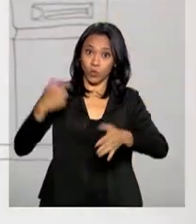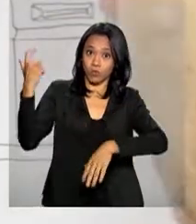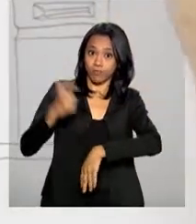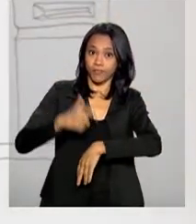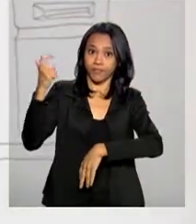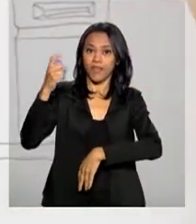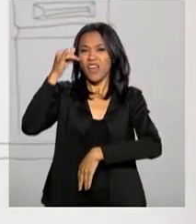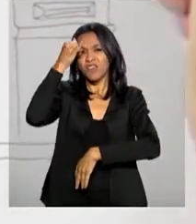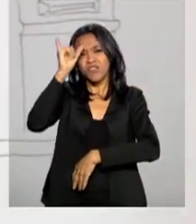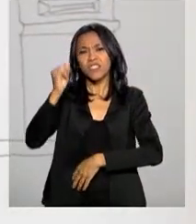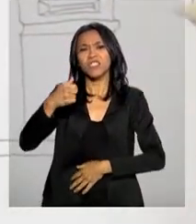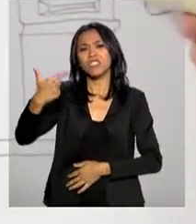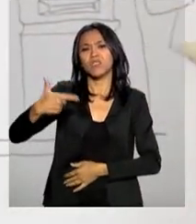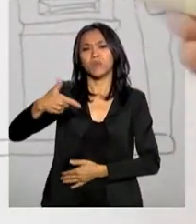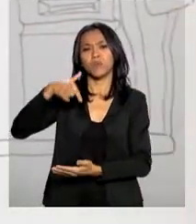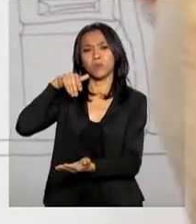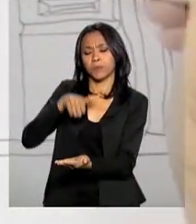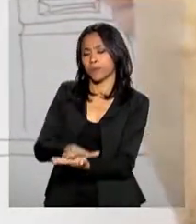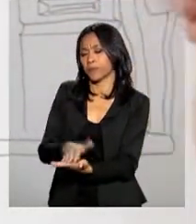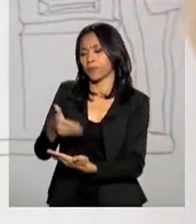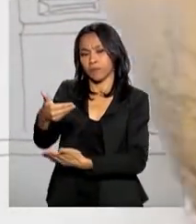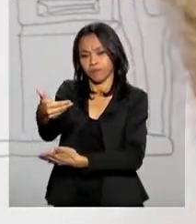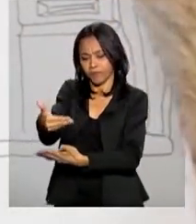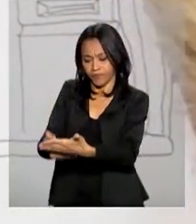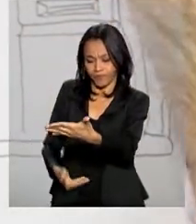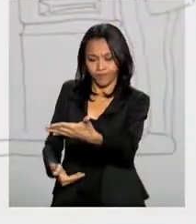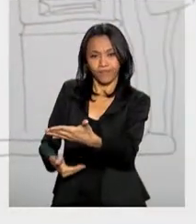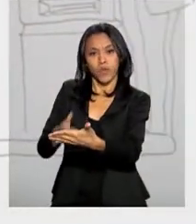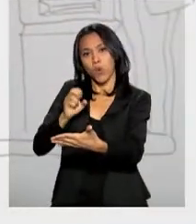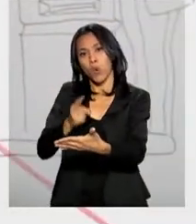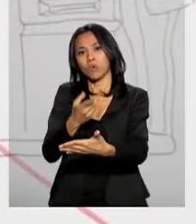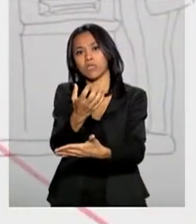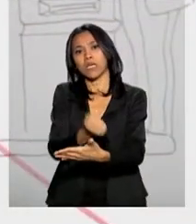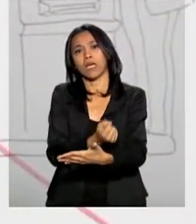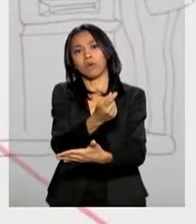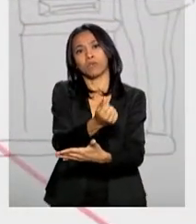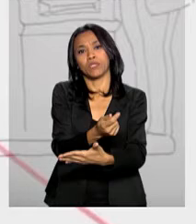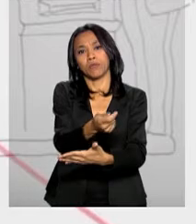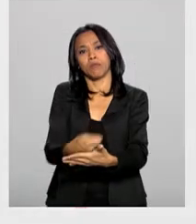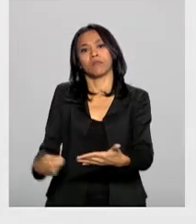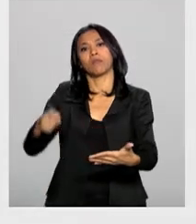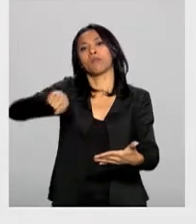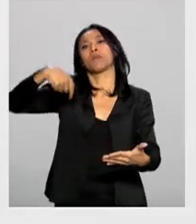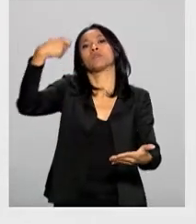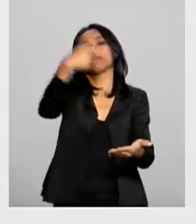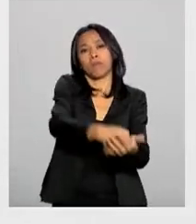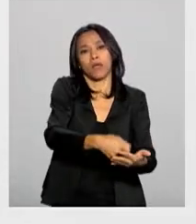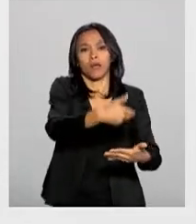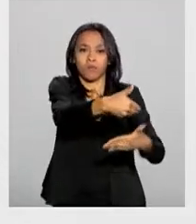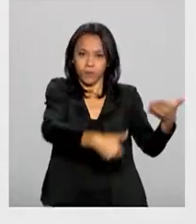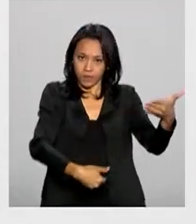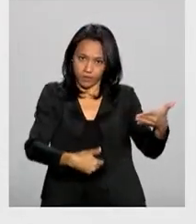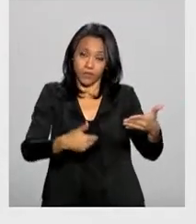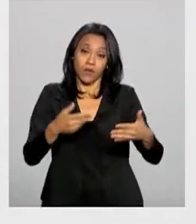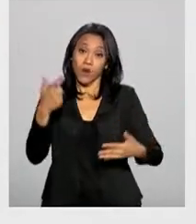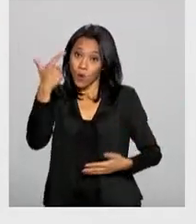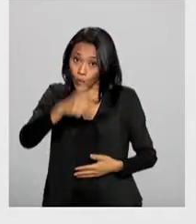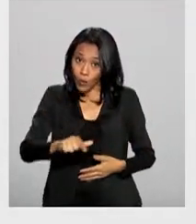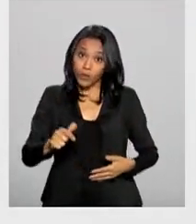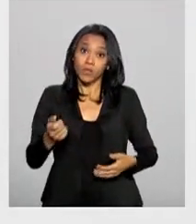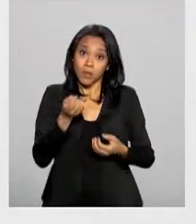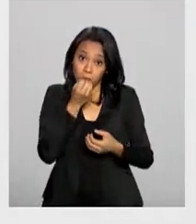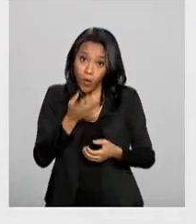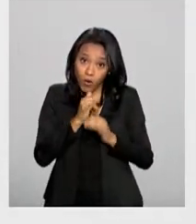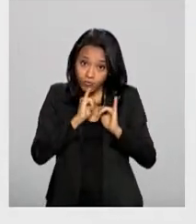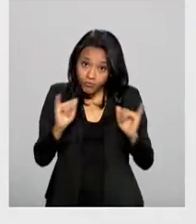segunda via ou ainda ter que sacar o dinheiro em um banco para pagar o boleto e outro quer outra boa notícia para quem